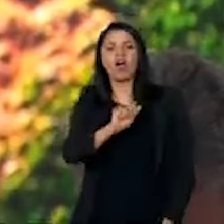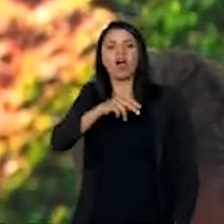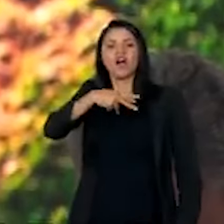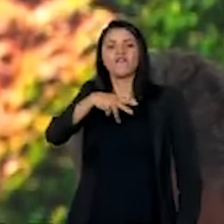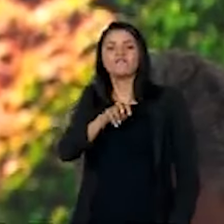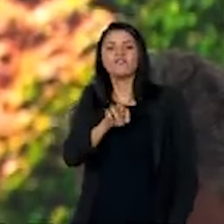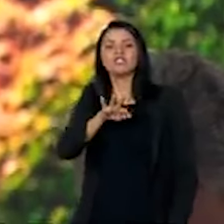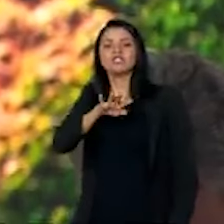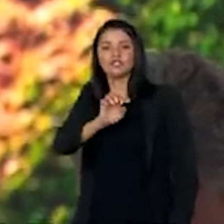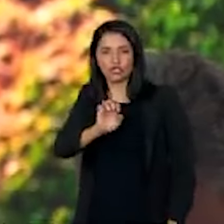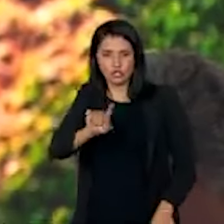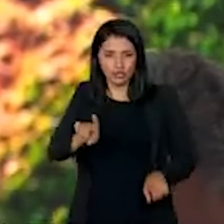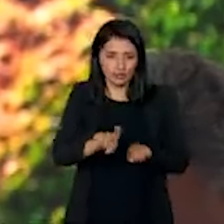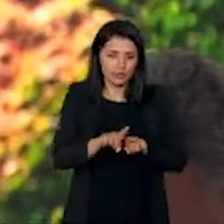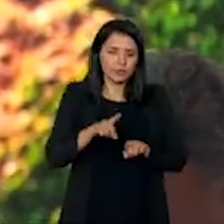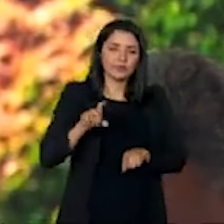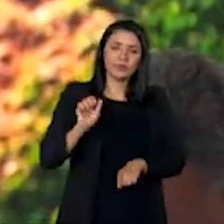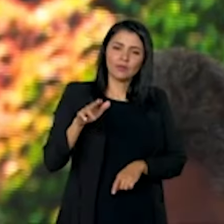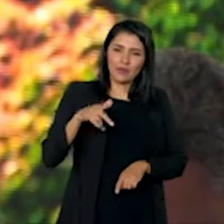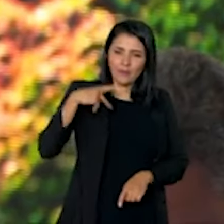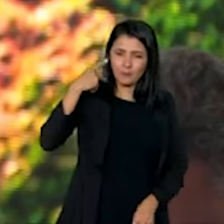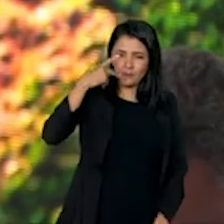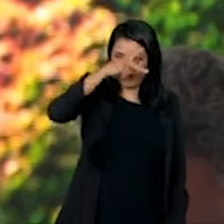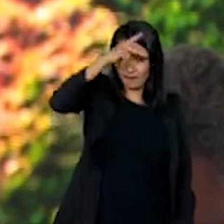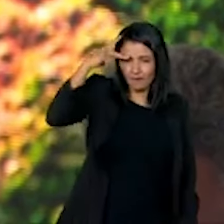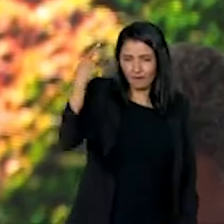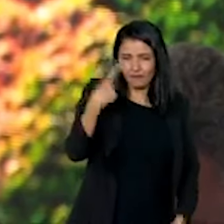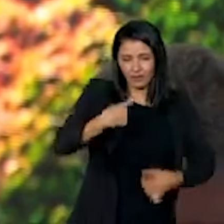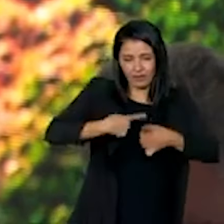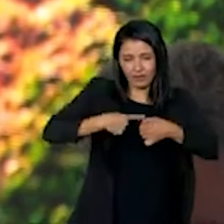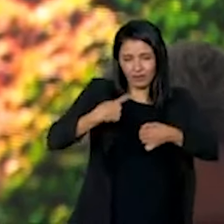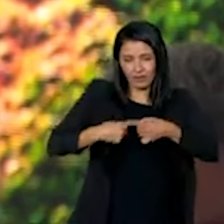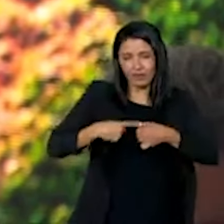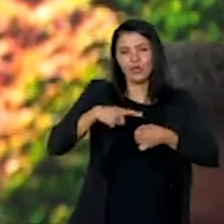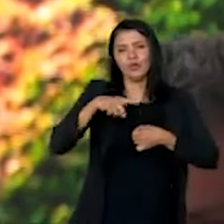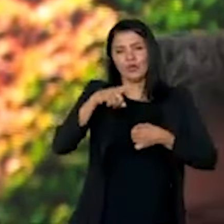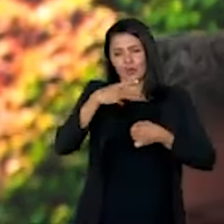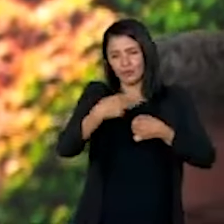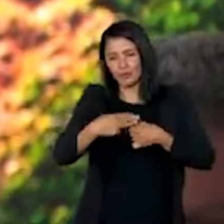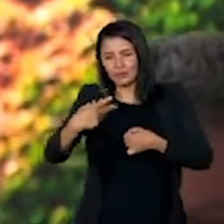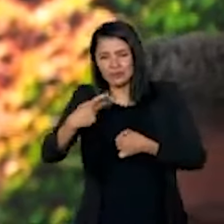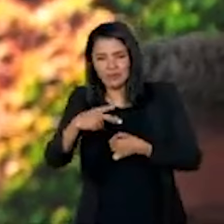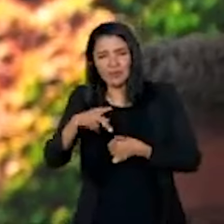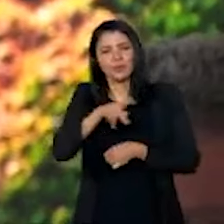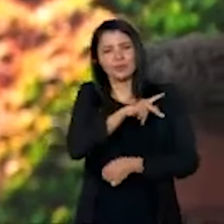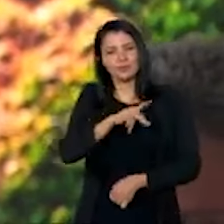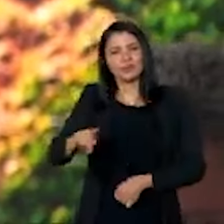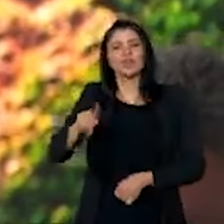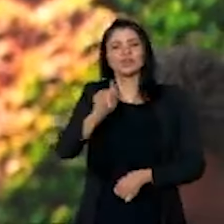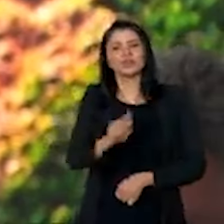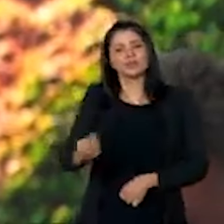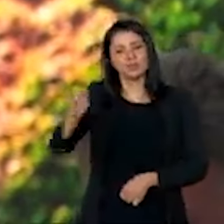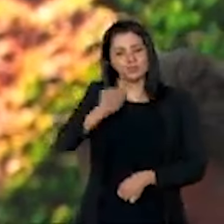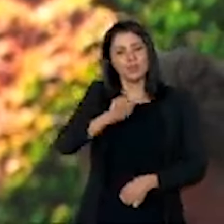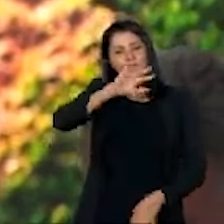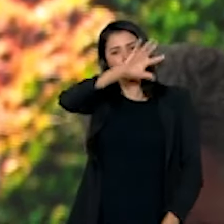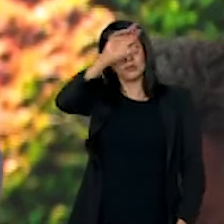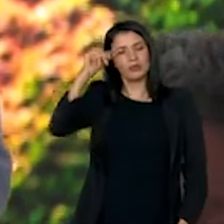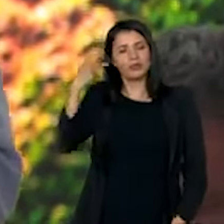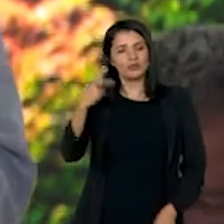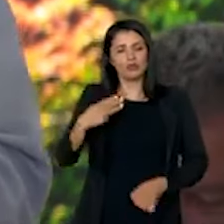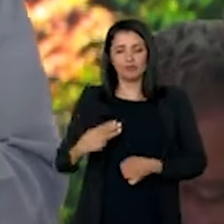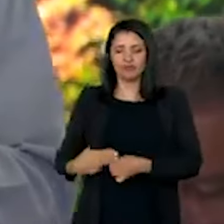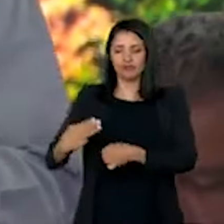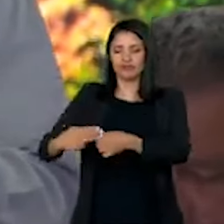o Anderson José de Souza, prefeito do município de Rio Preto da Eva e presidente da Associação Amazonense de